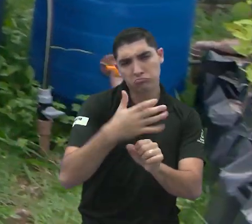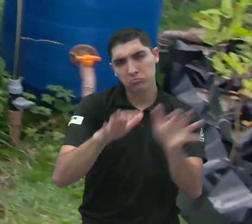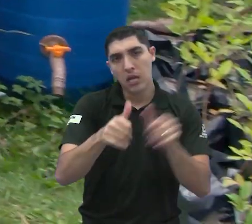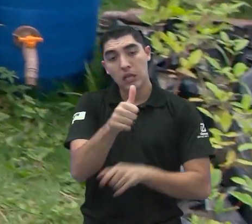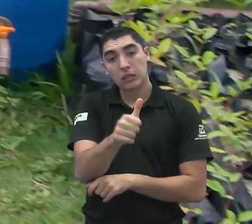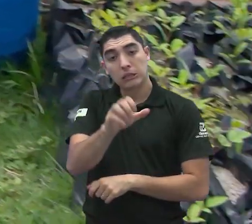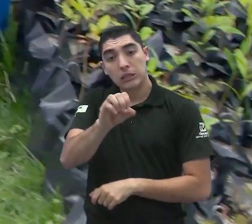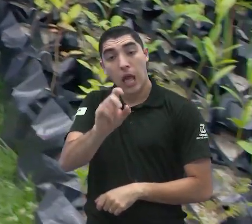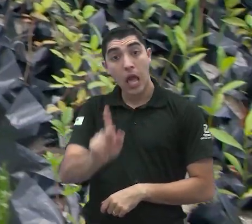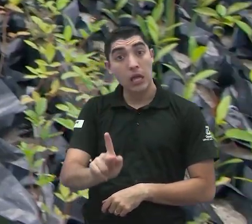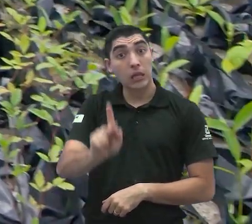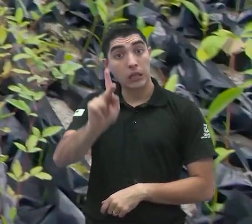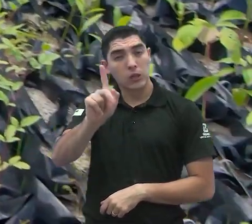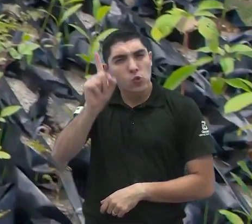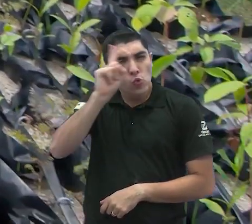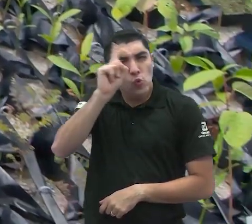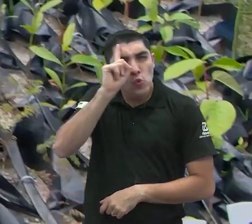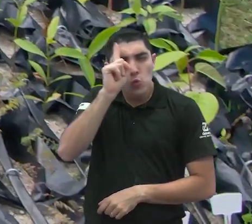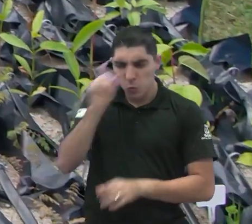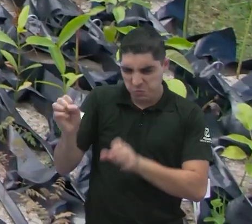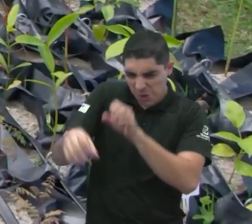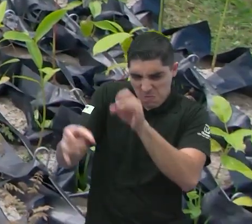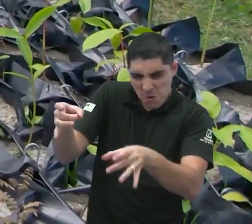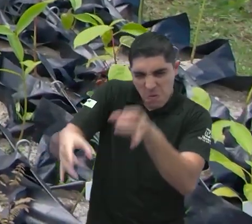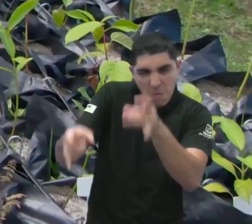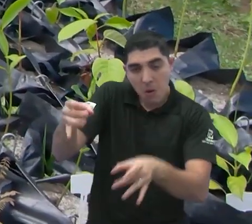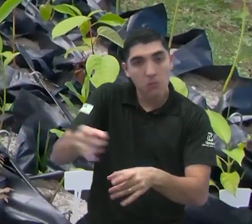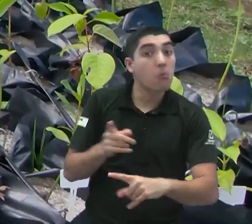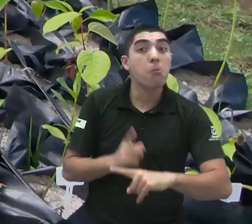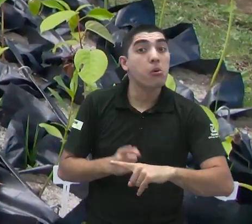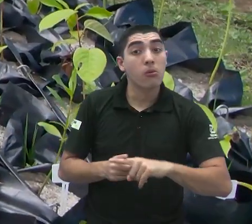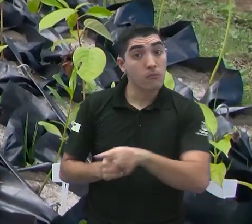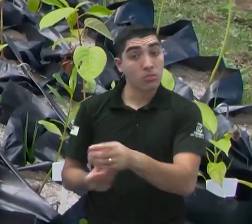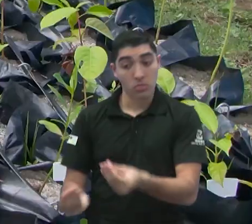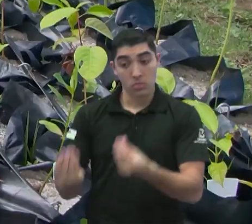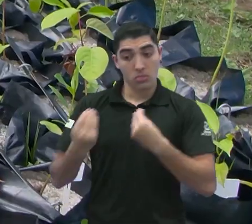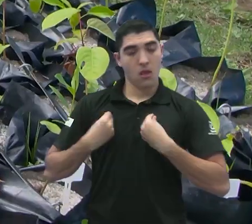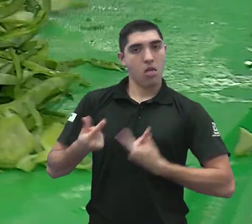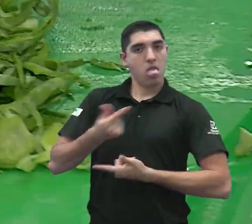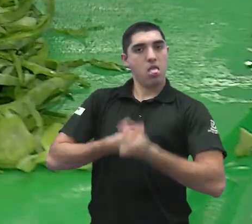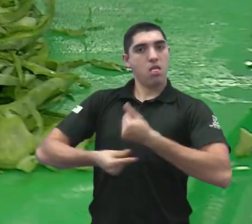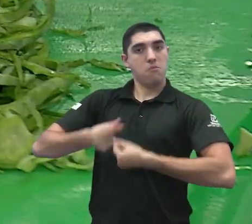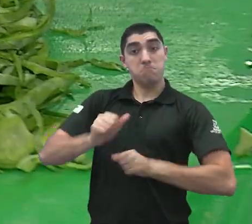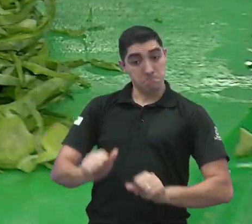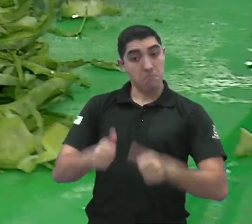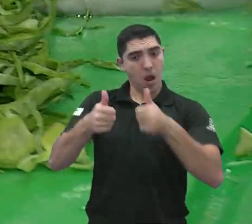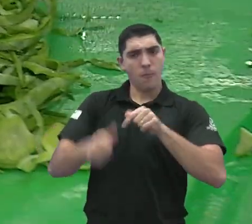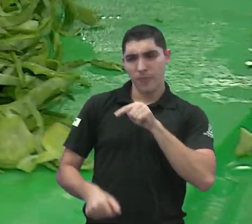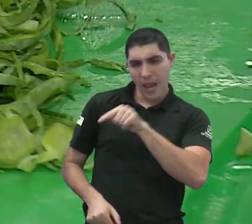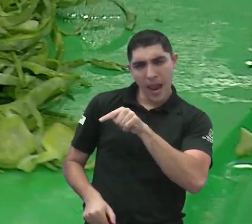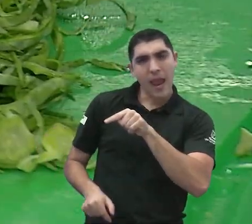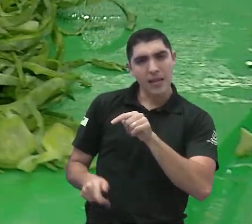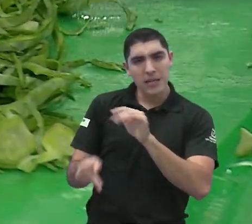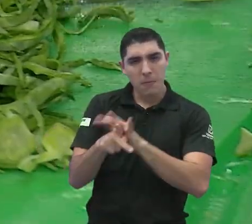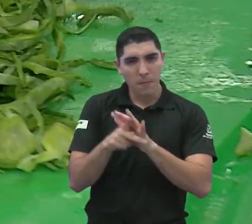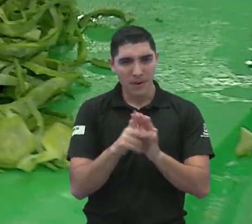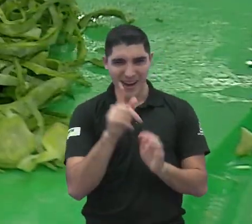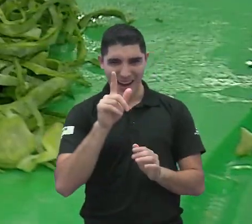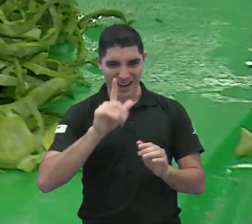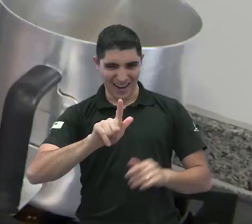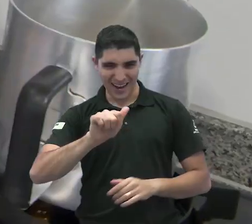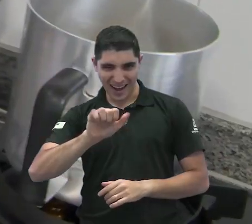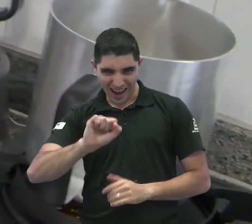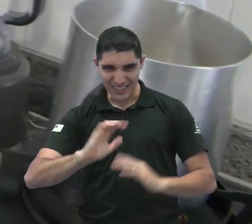10 quilos de resíduos orgânicos por dia. O resultado traz economia. O biogás gerado usado no